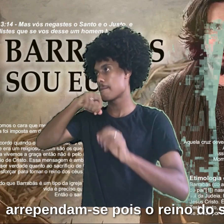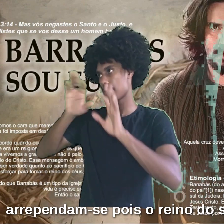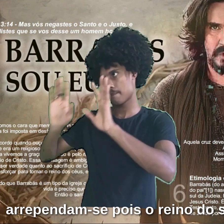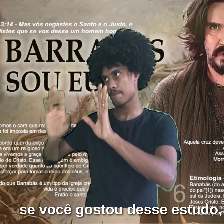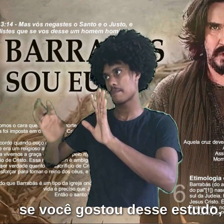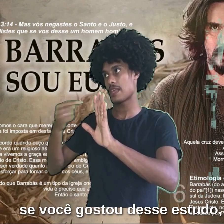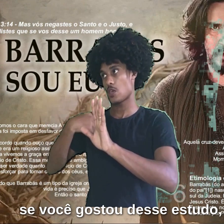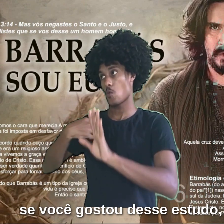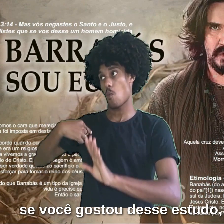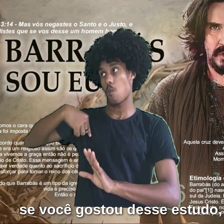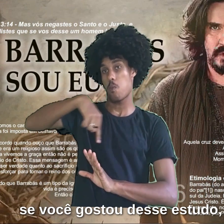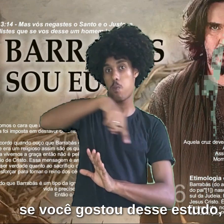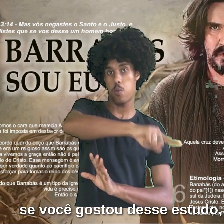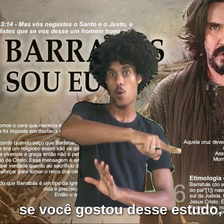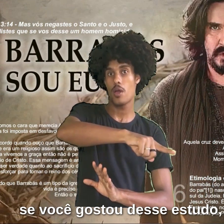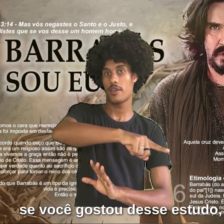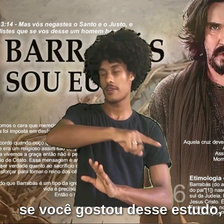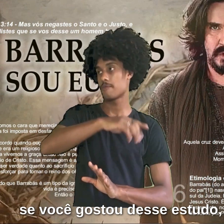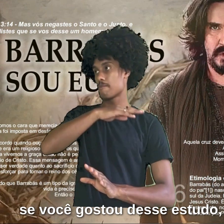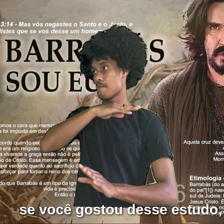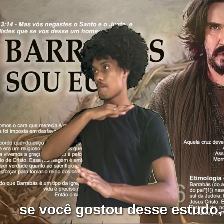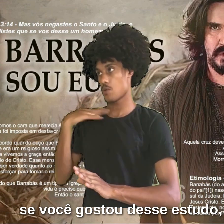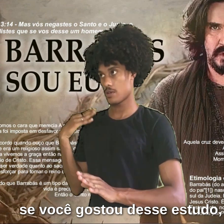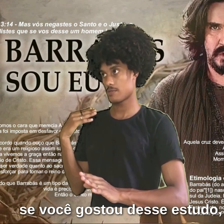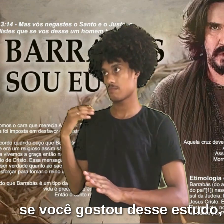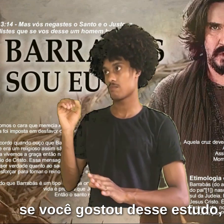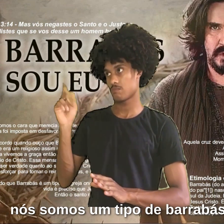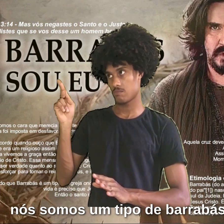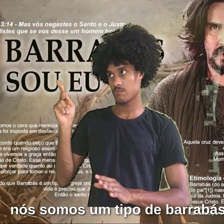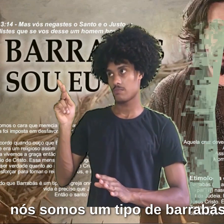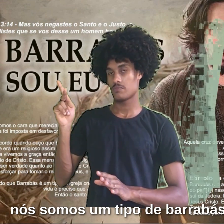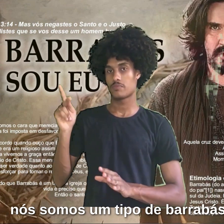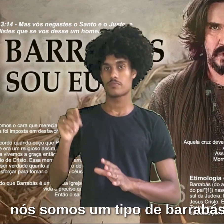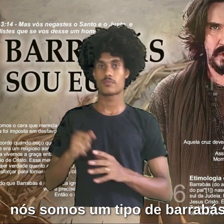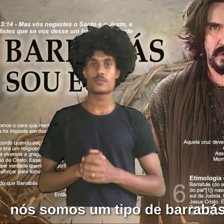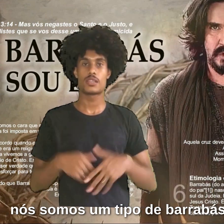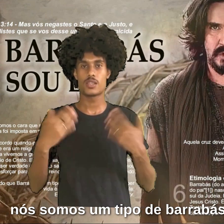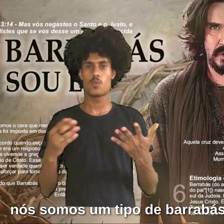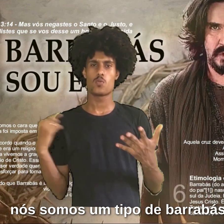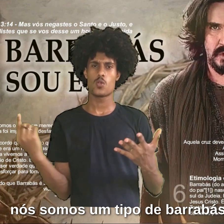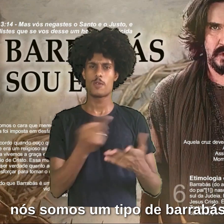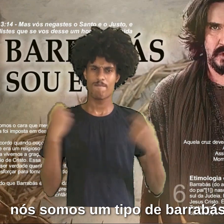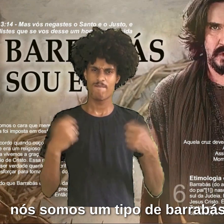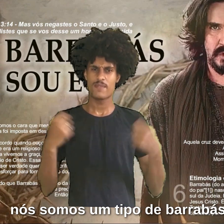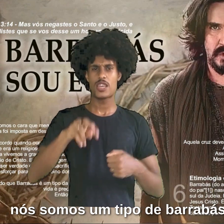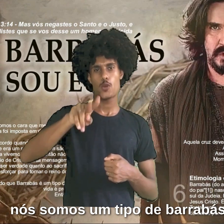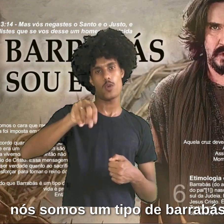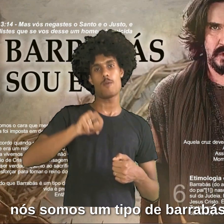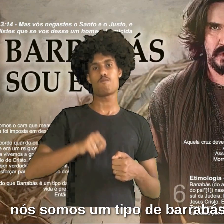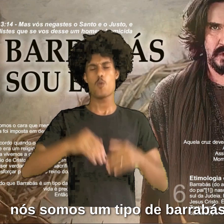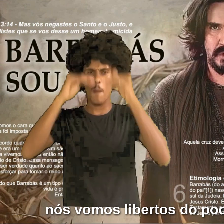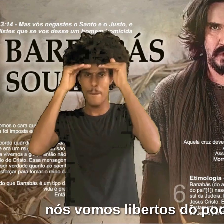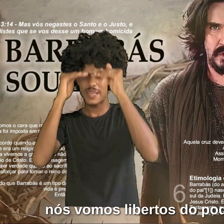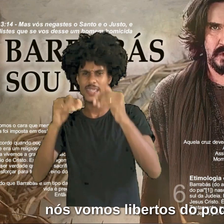reino do Senhor é chegado. Amém? Se você gostou desse estudo, se você concorda que nós somos um tipo de Barrabás, nós fomos